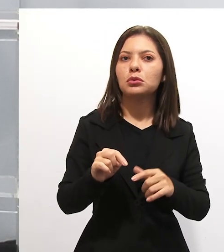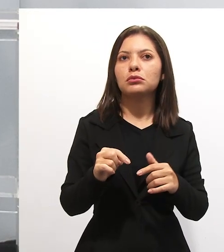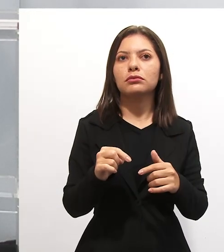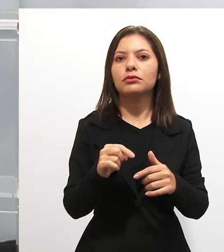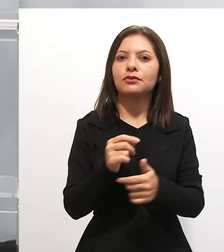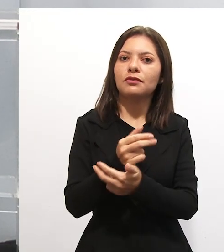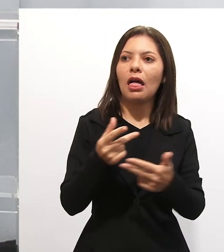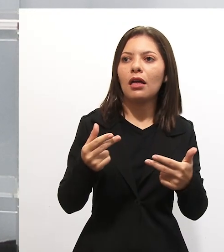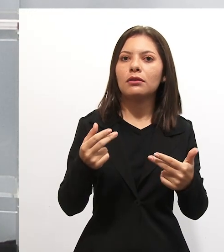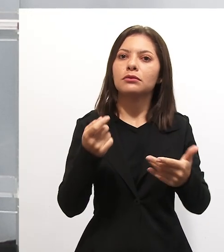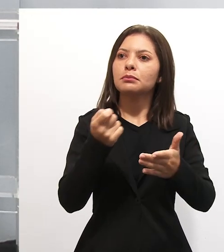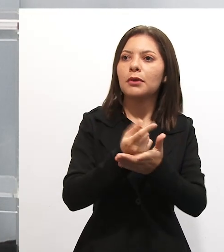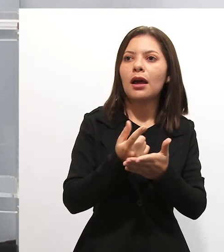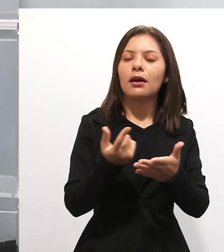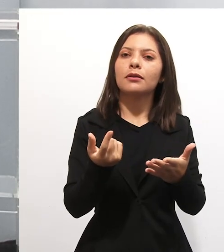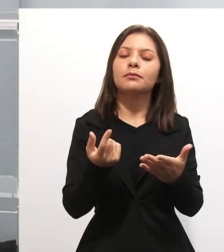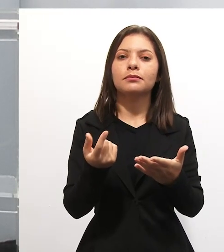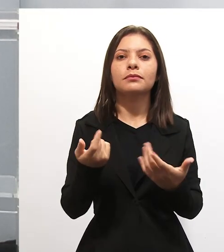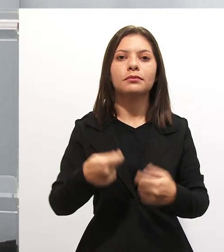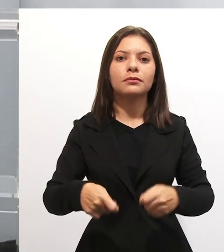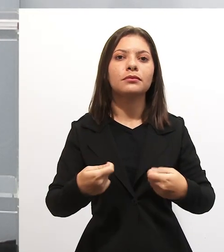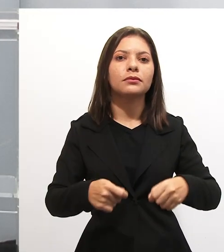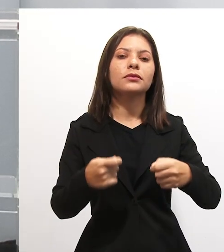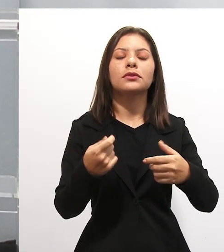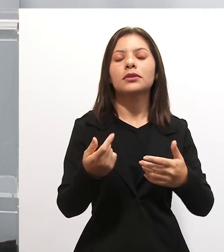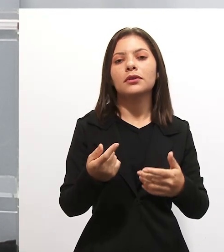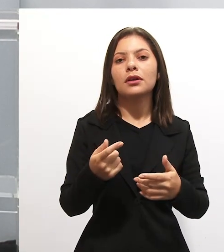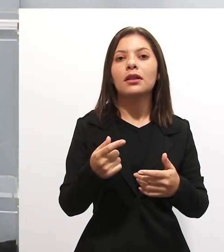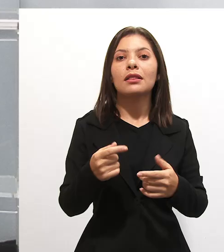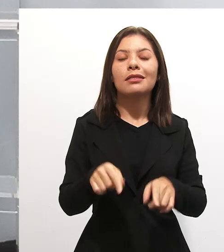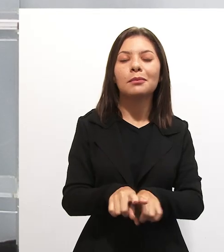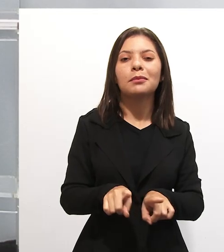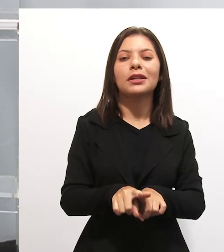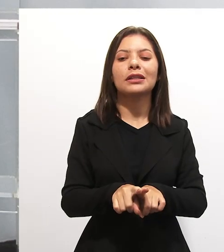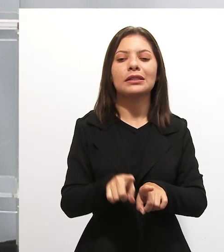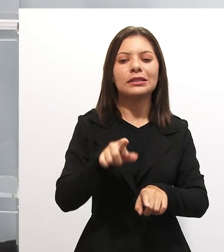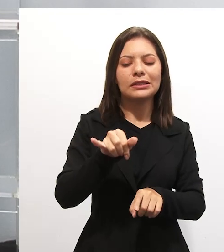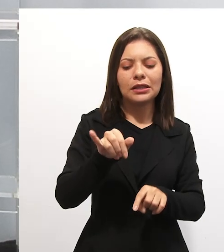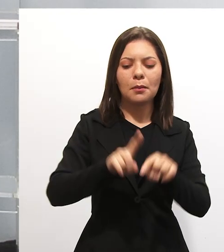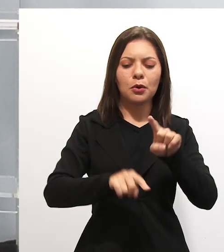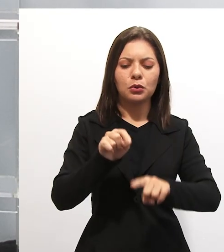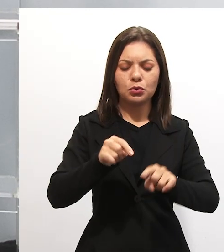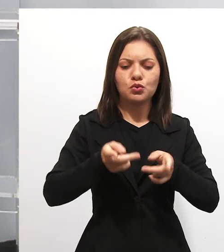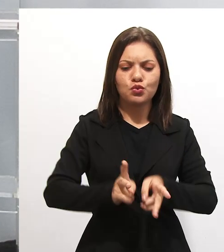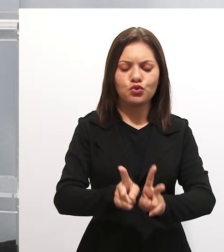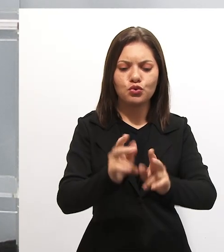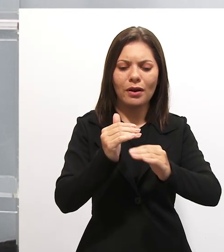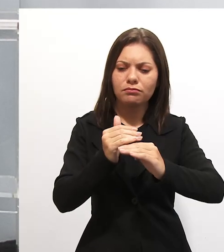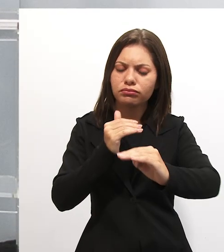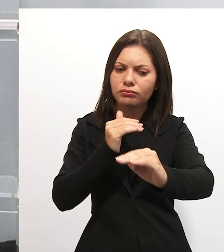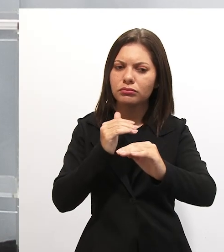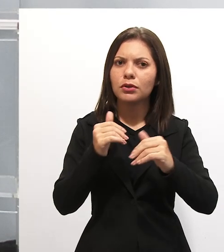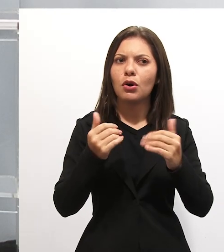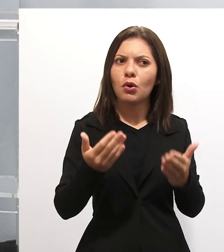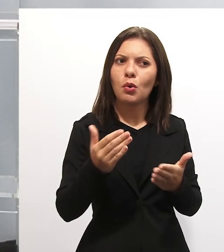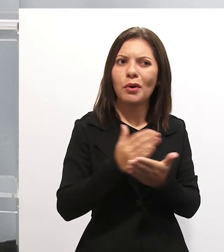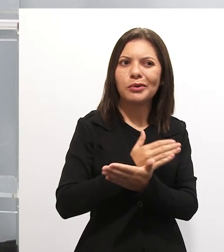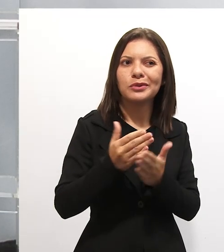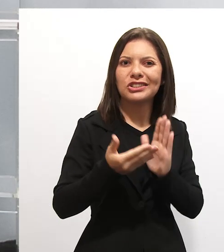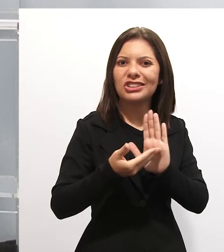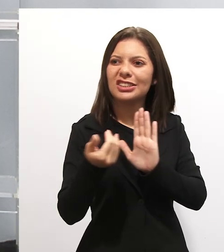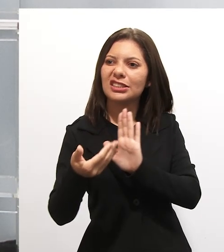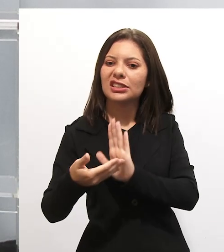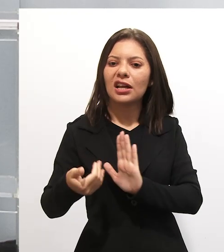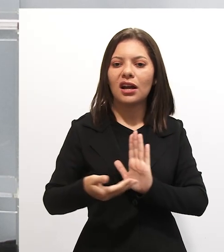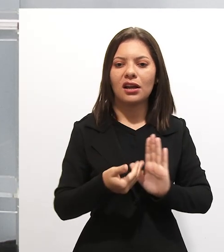de produtos. E dentro desses portfólios, se a gente vai manter todo o portfólio ou parcial, ou alguns vão descontinuar porque não está